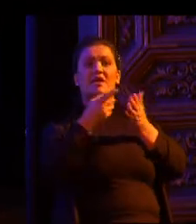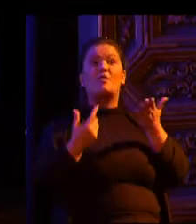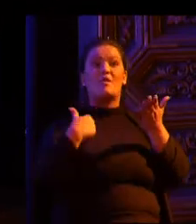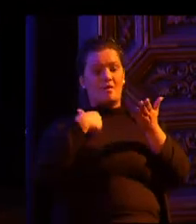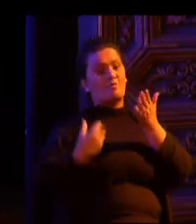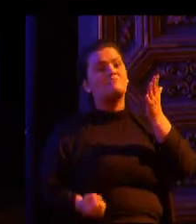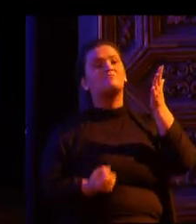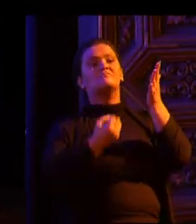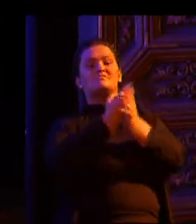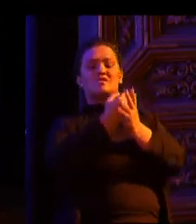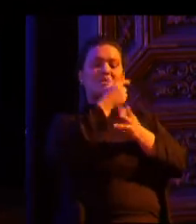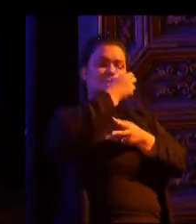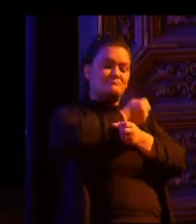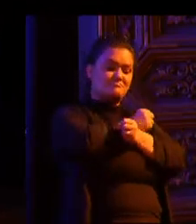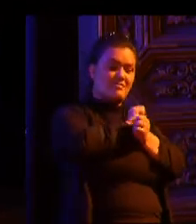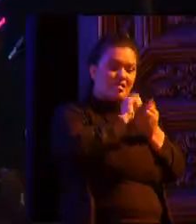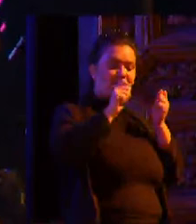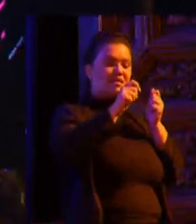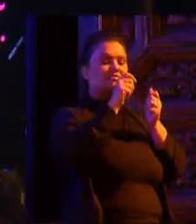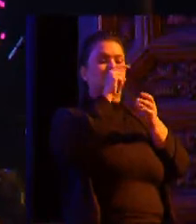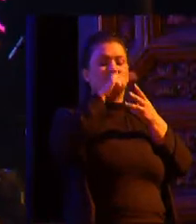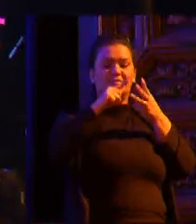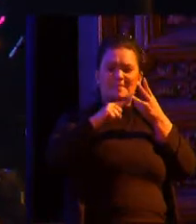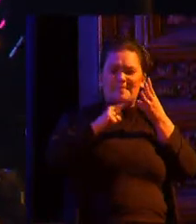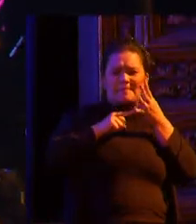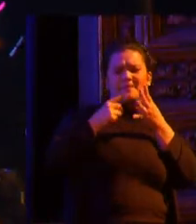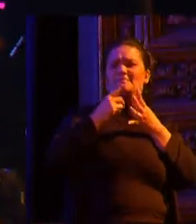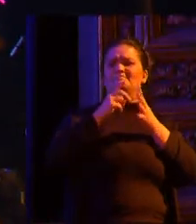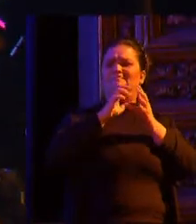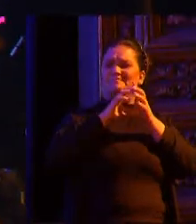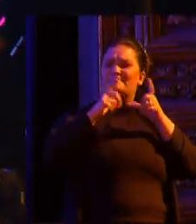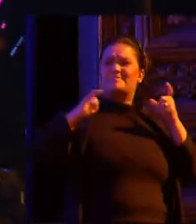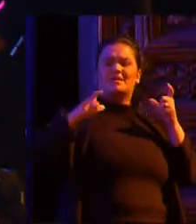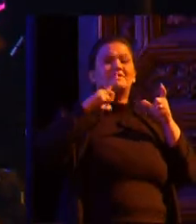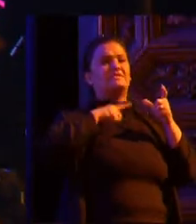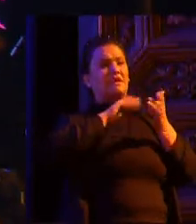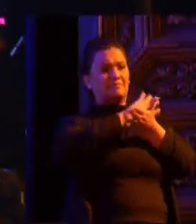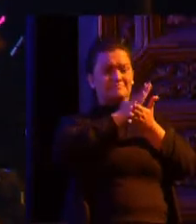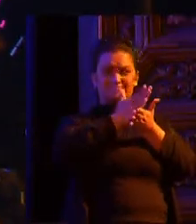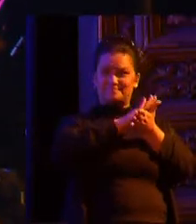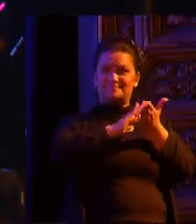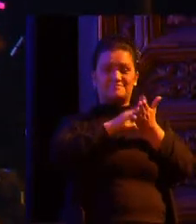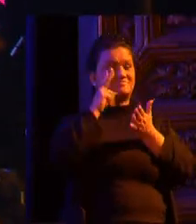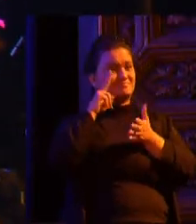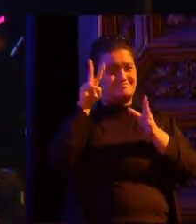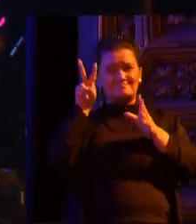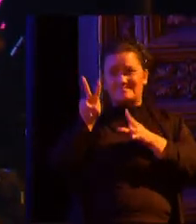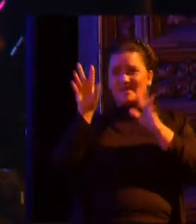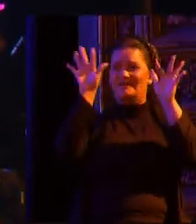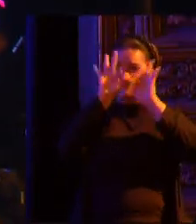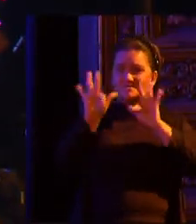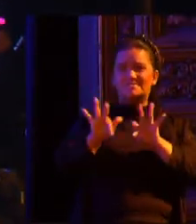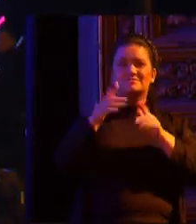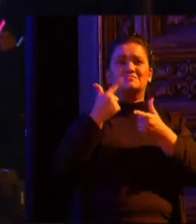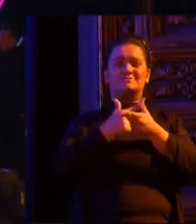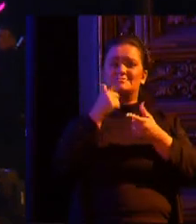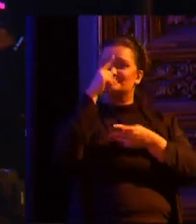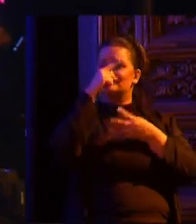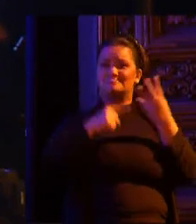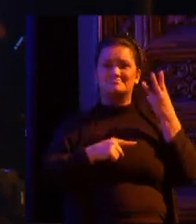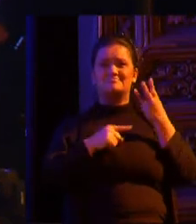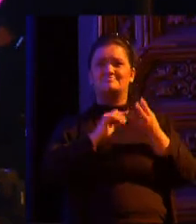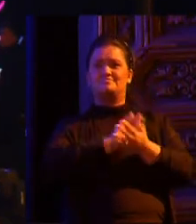fosse abrangente em termos de categorias. Hoje nós temos aqui samba e pagode. Fiquei muito feliz de ver nos mesmos indicados